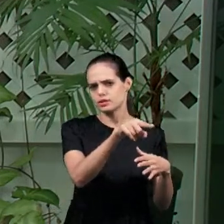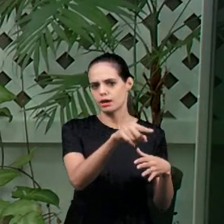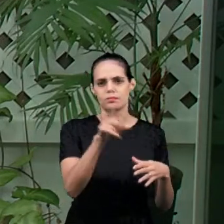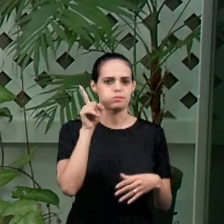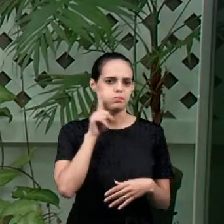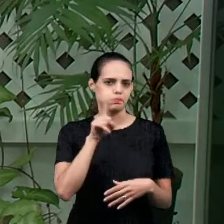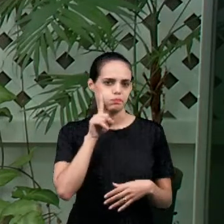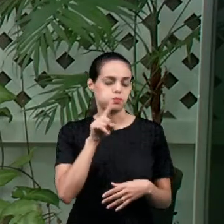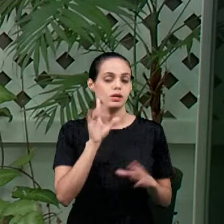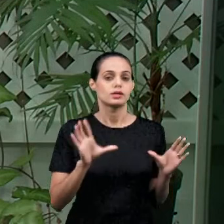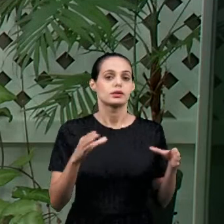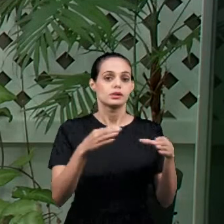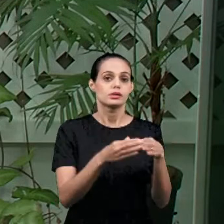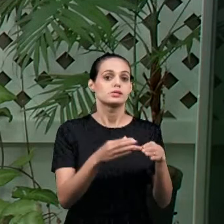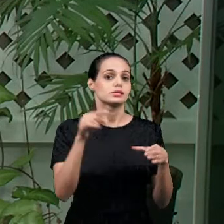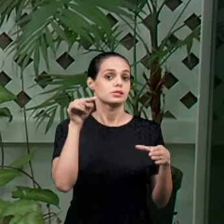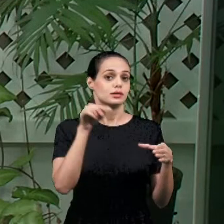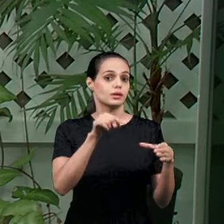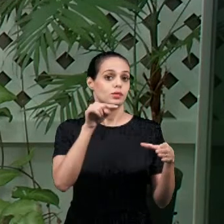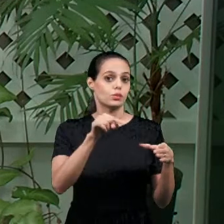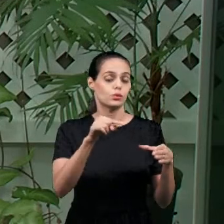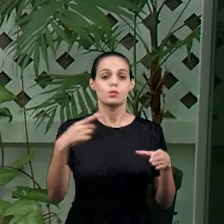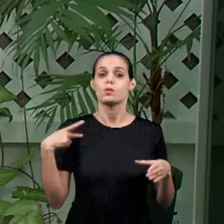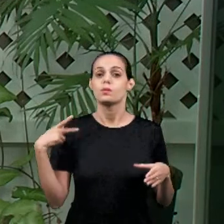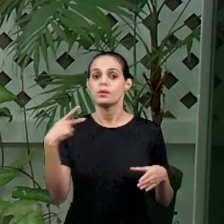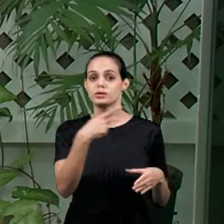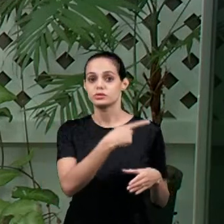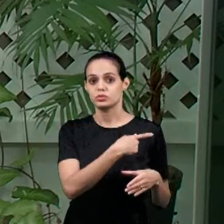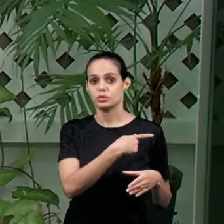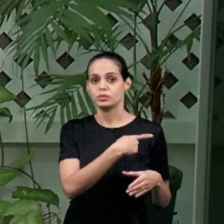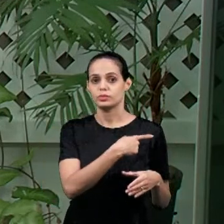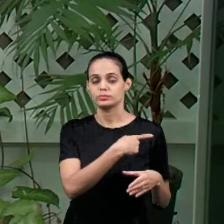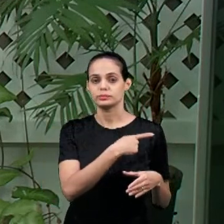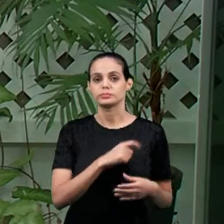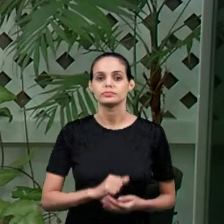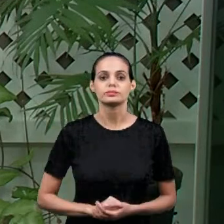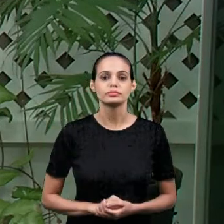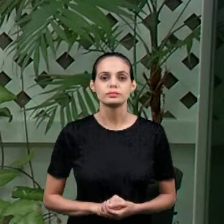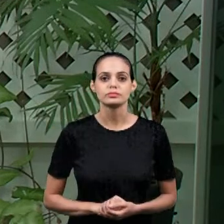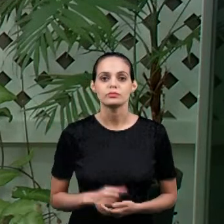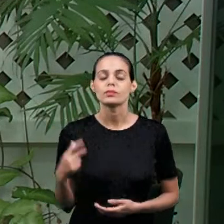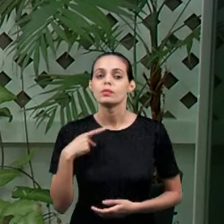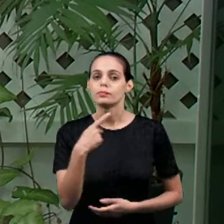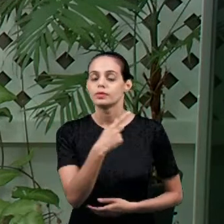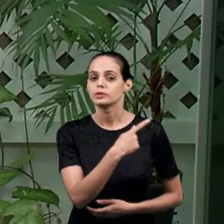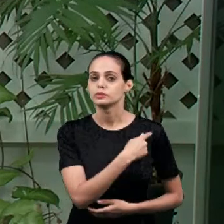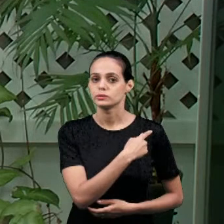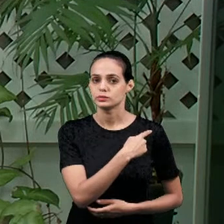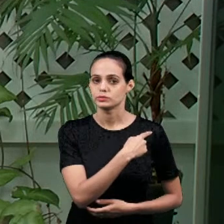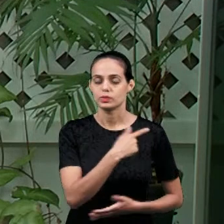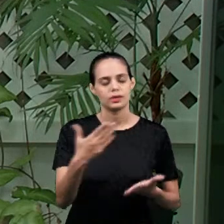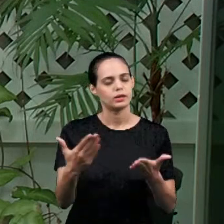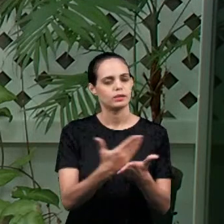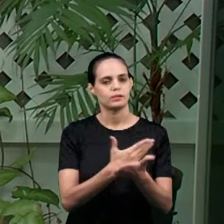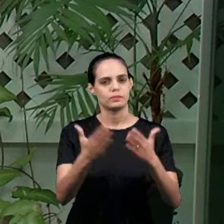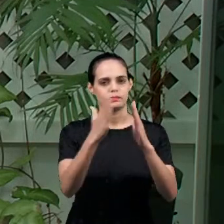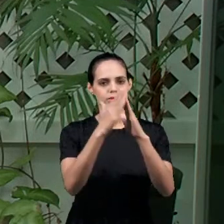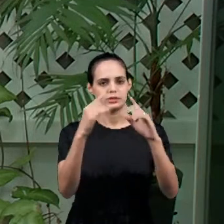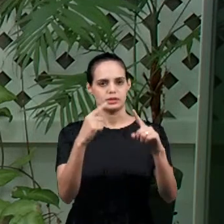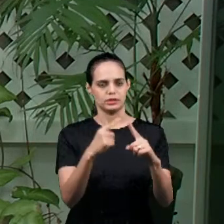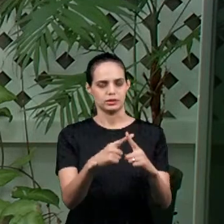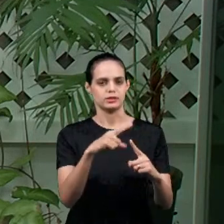Esse grupo, o pastor é o pastor Rockwold. Esse pastor ele tem algumas igrejas, então